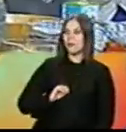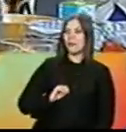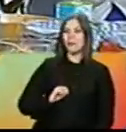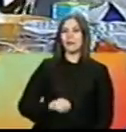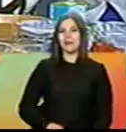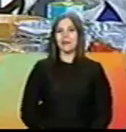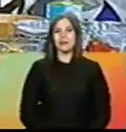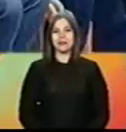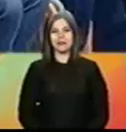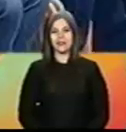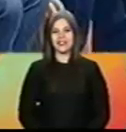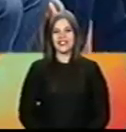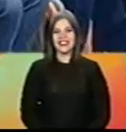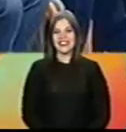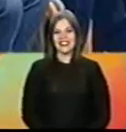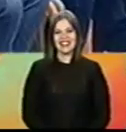Cuidado. Olha,